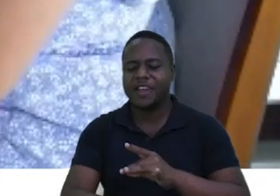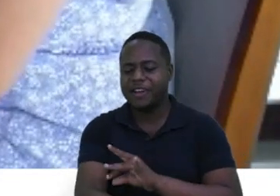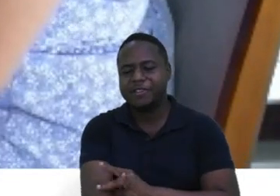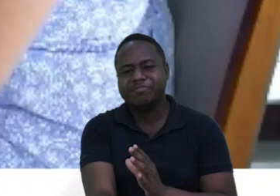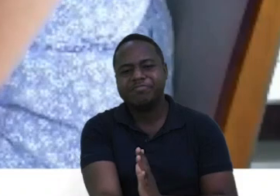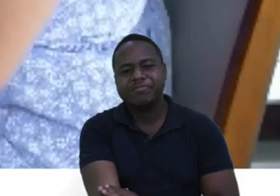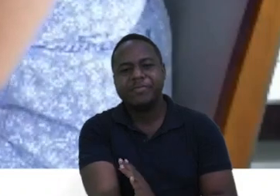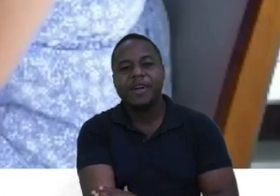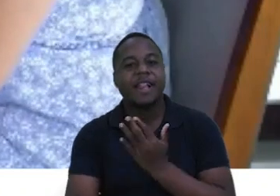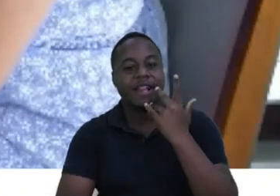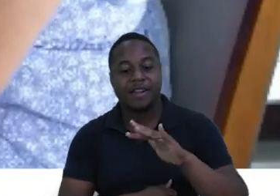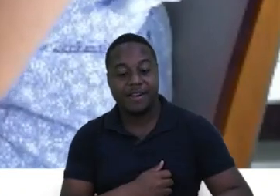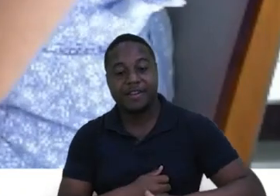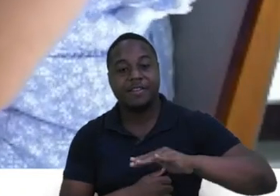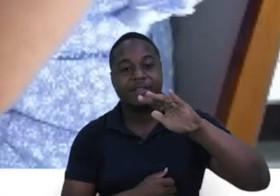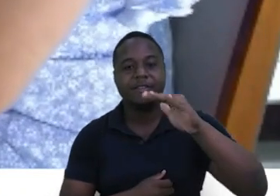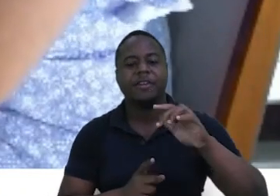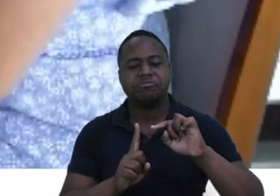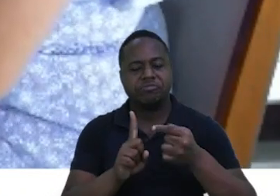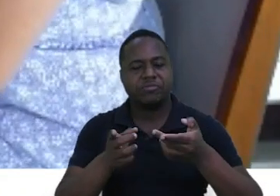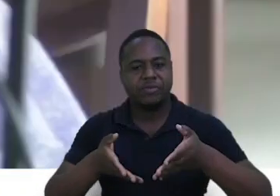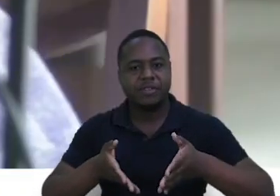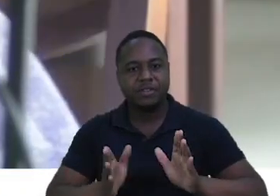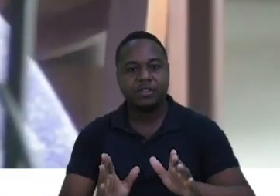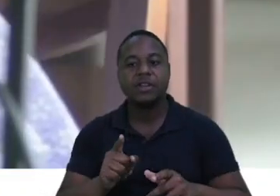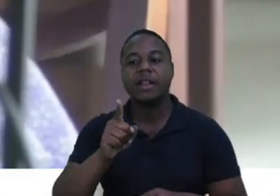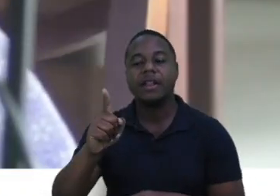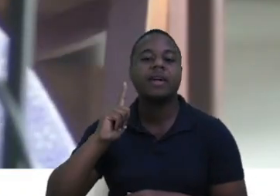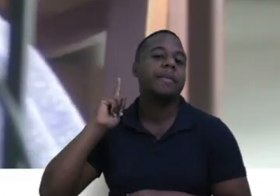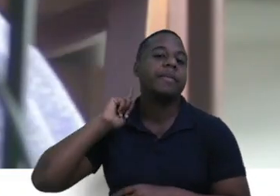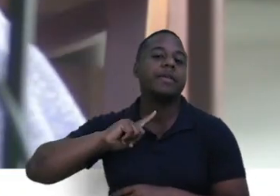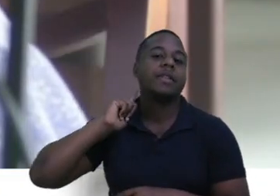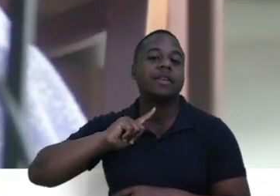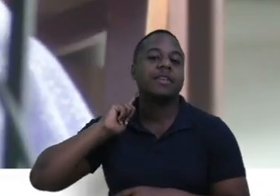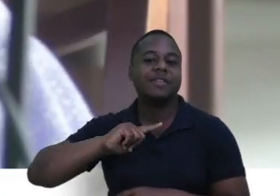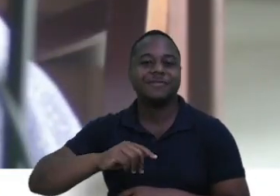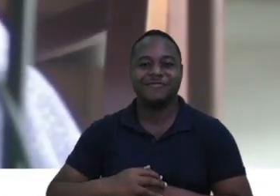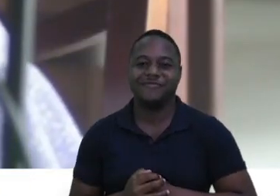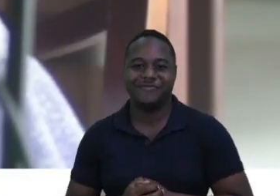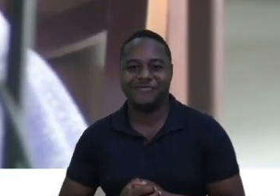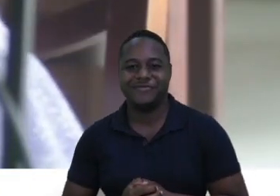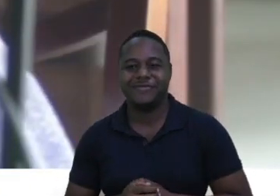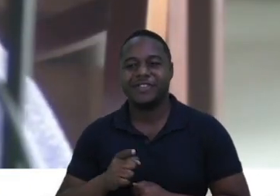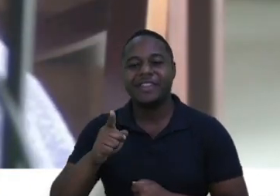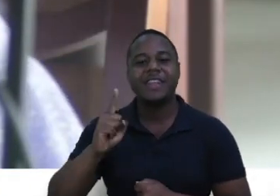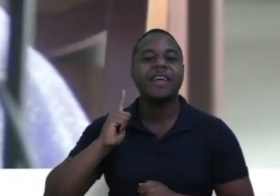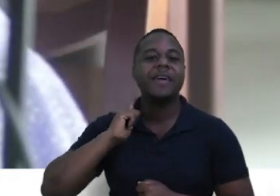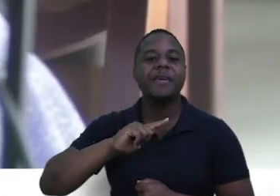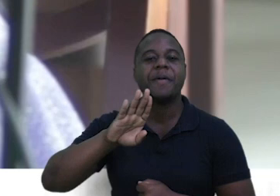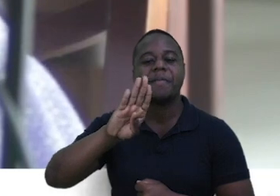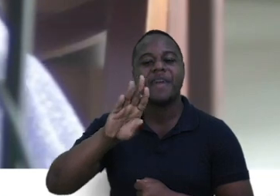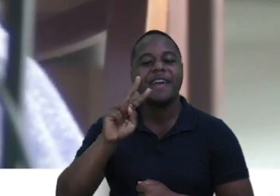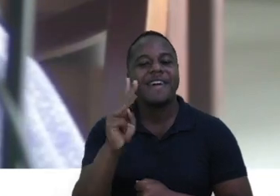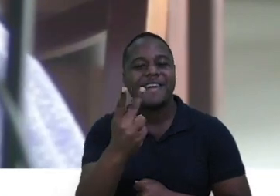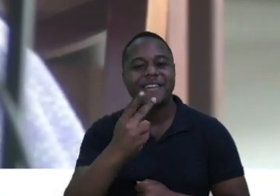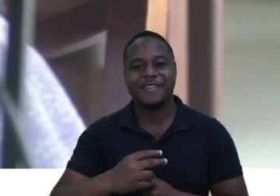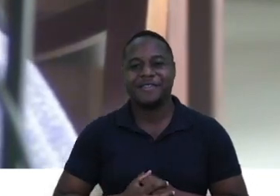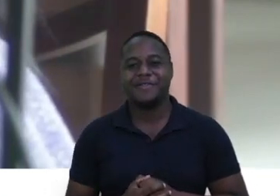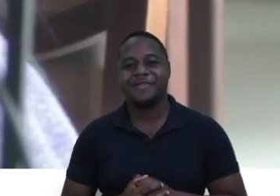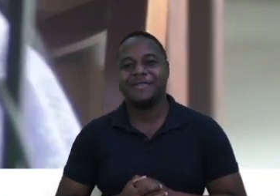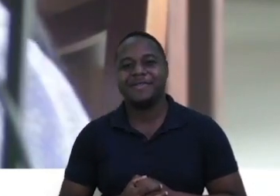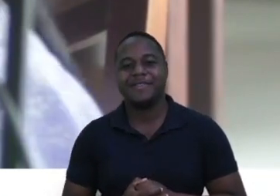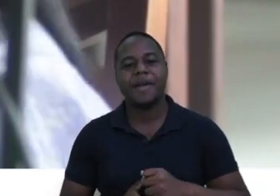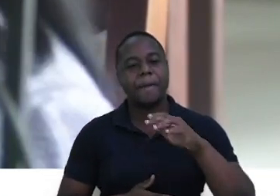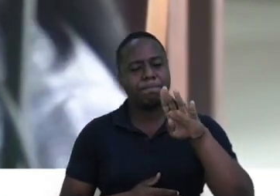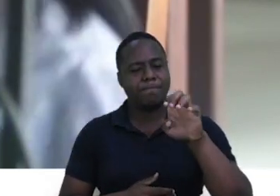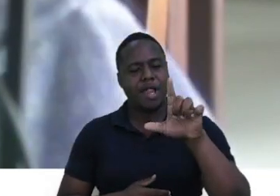na veia desde a infância, né? É mineira, né? A mineirinha de Belo Horizonte, né? Belo Horizonte, pode